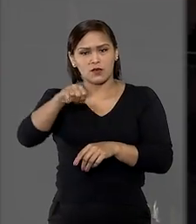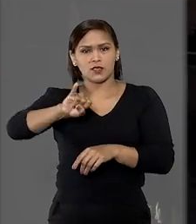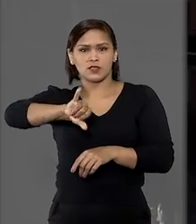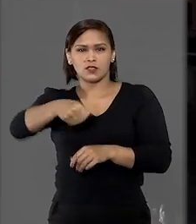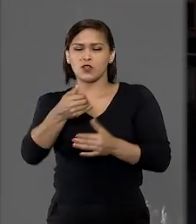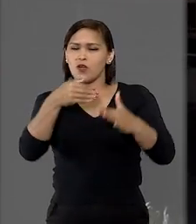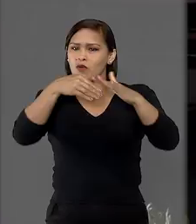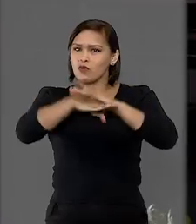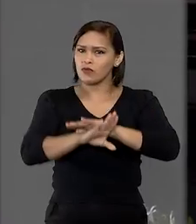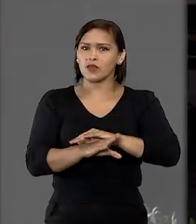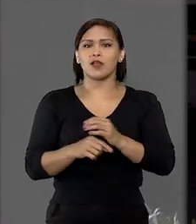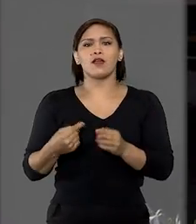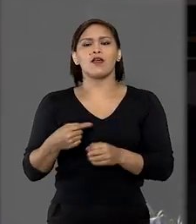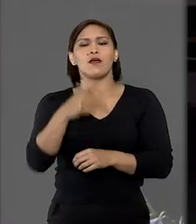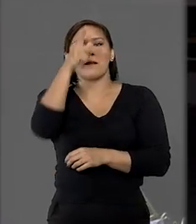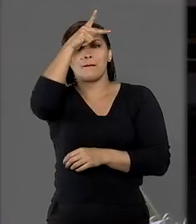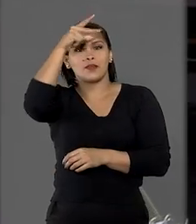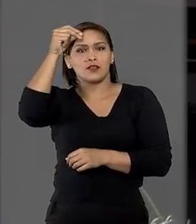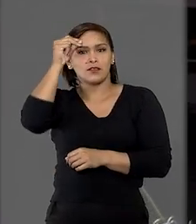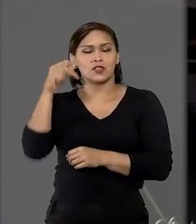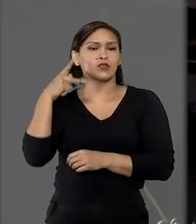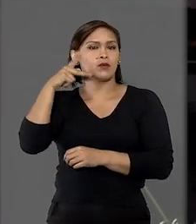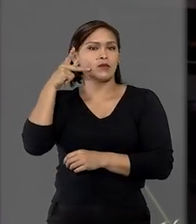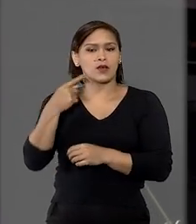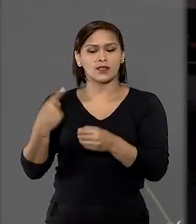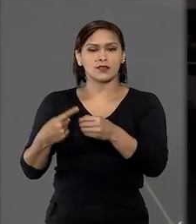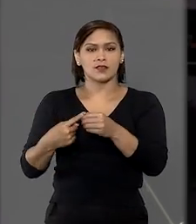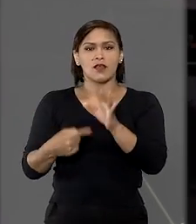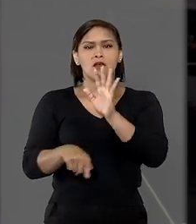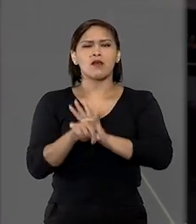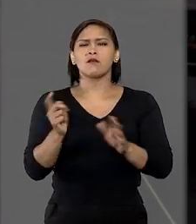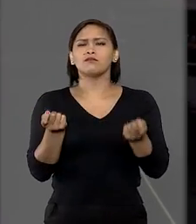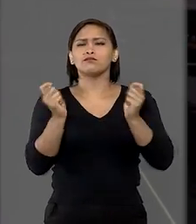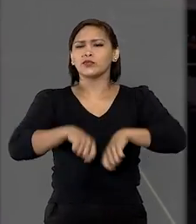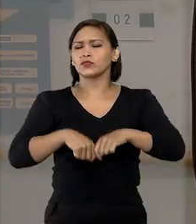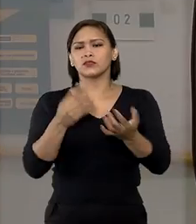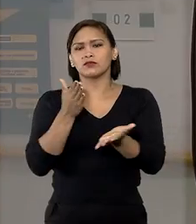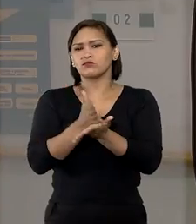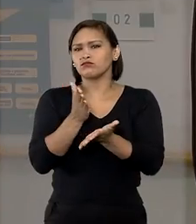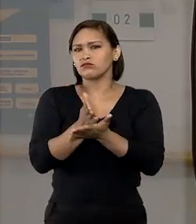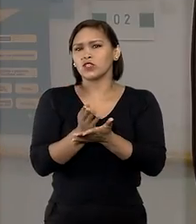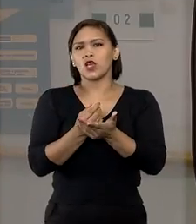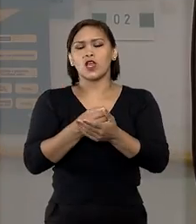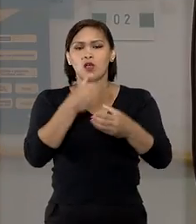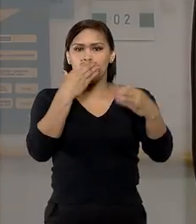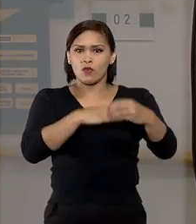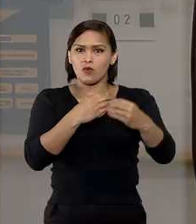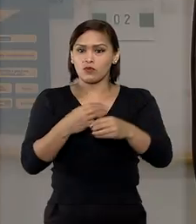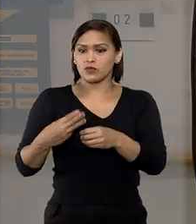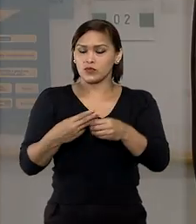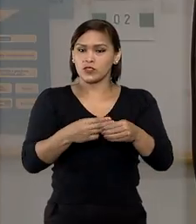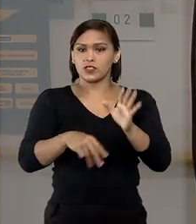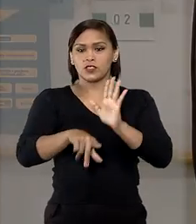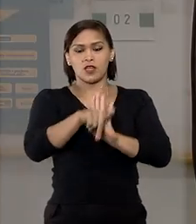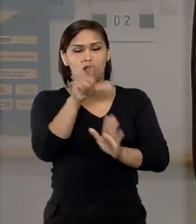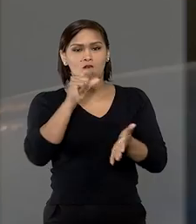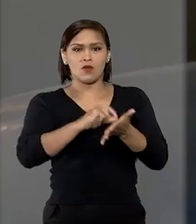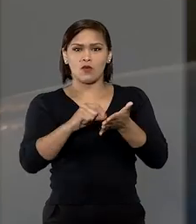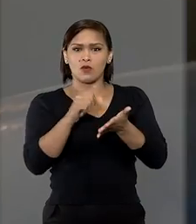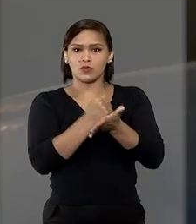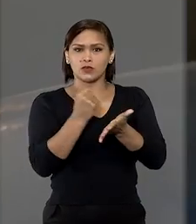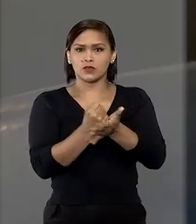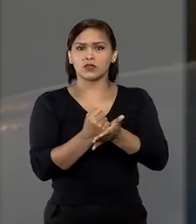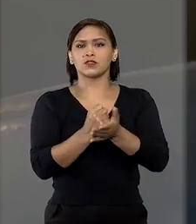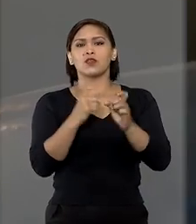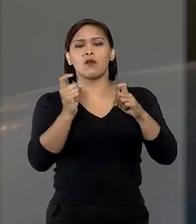indeferiu o pedido da Prefeitura de Cabedelo na Paraíba para permitir a continuidade de um concurso municipal para contratação de médicos